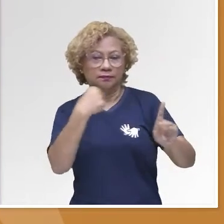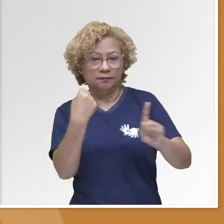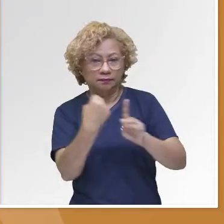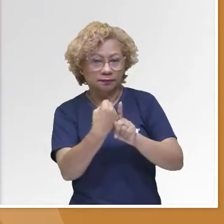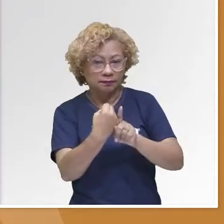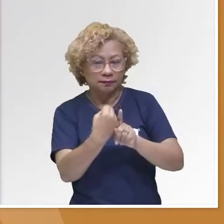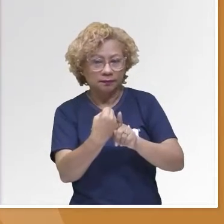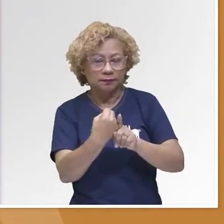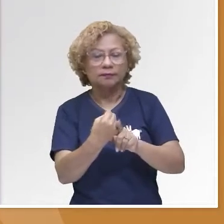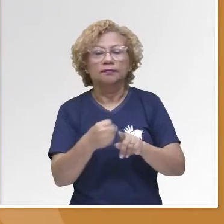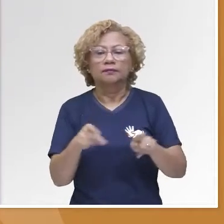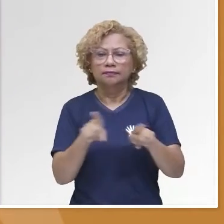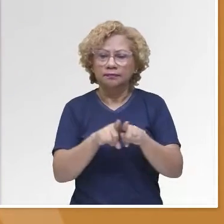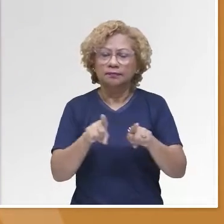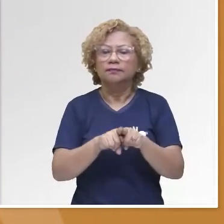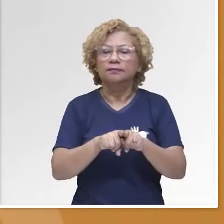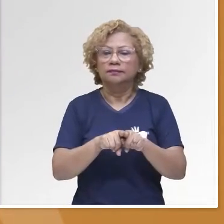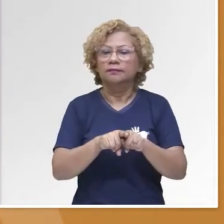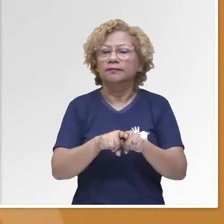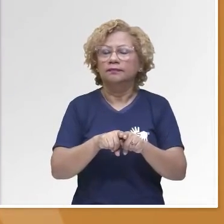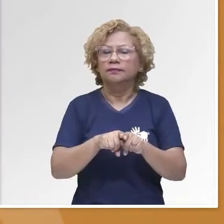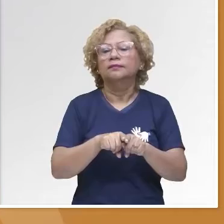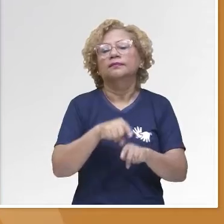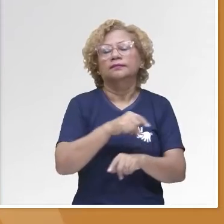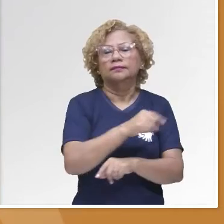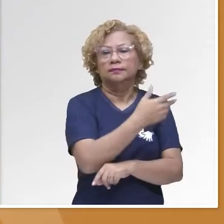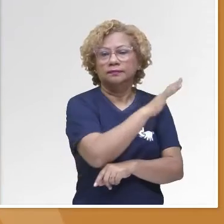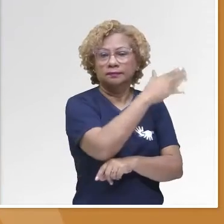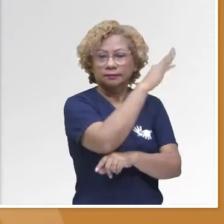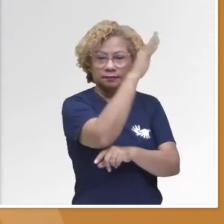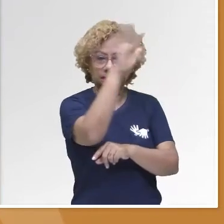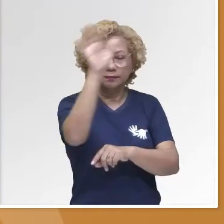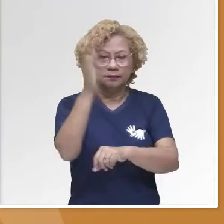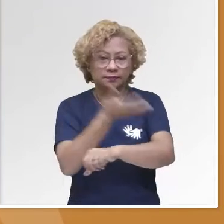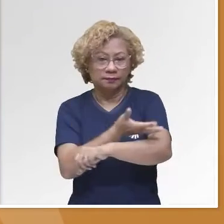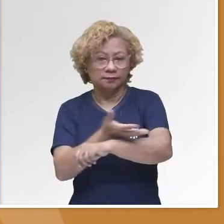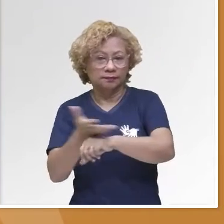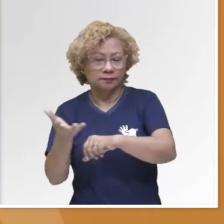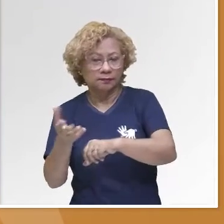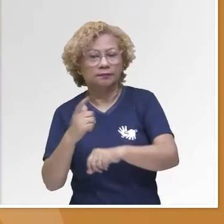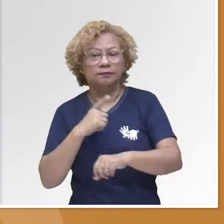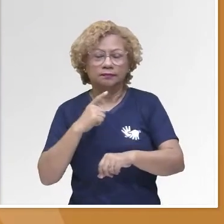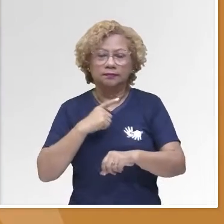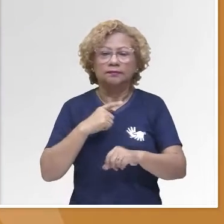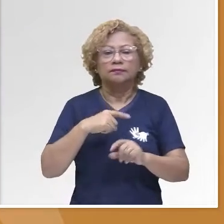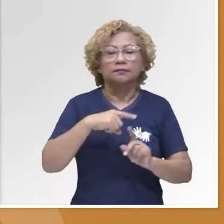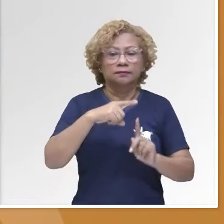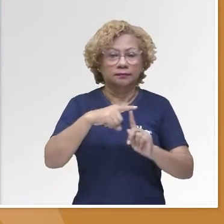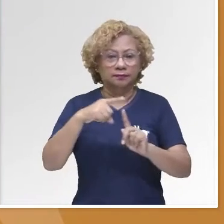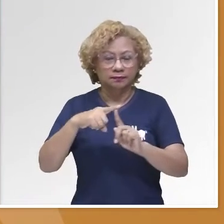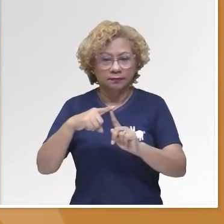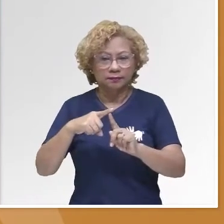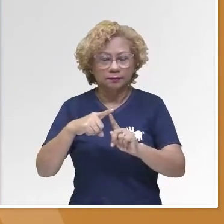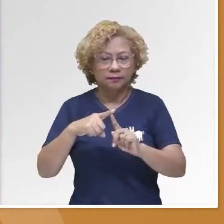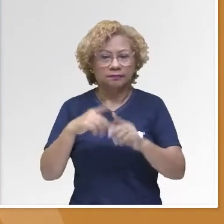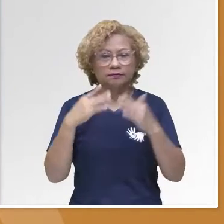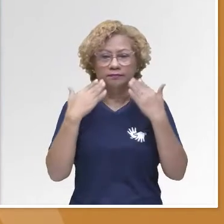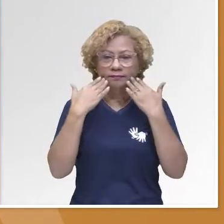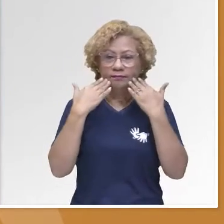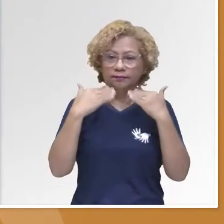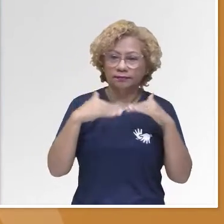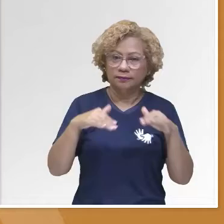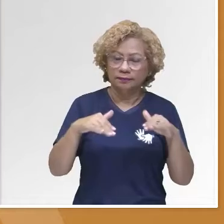mesmo ambiental, né, em relação aí à geografia física, os aspectos naturais. Então, a gente observa que